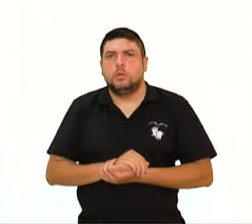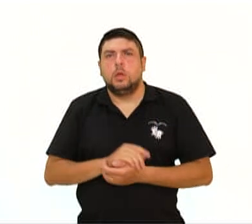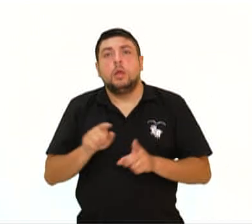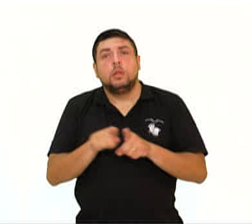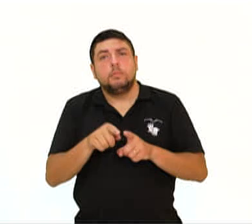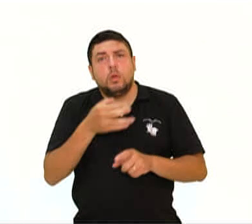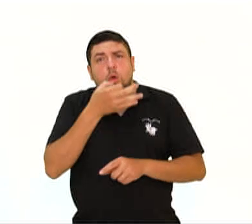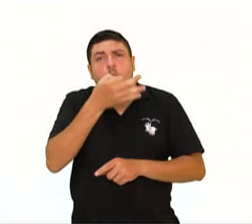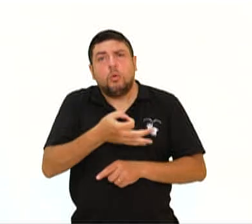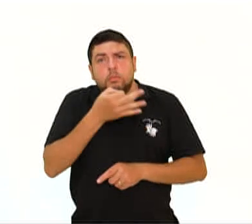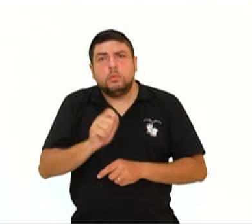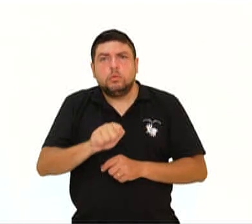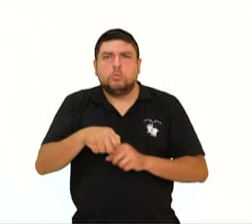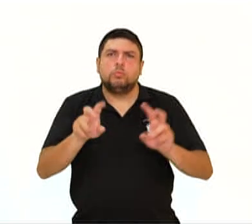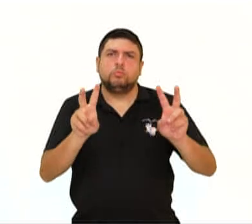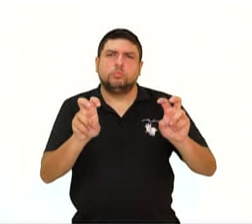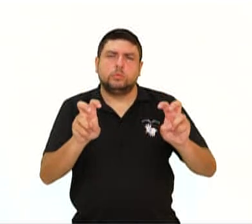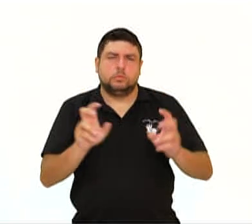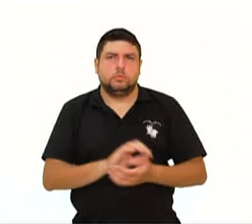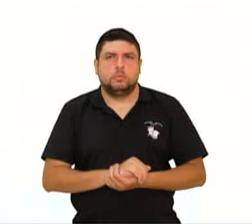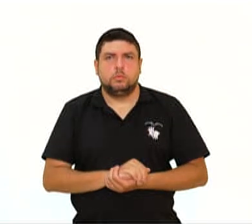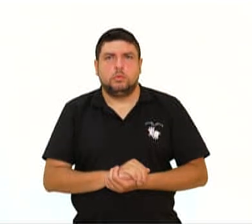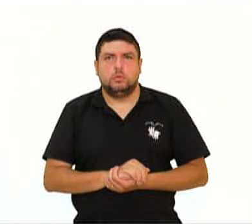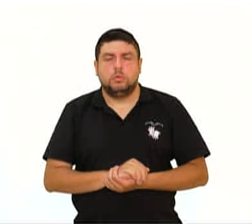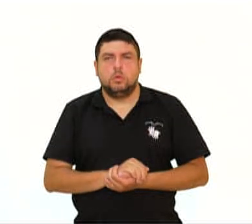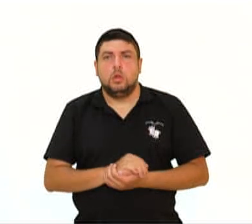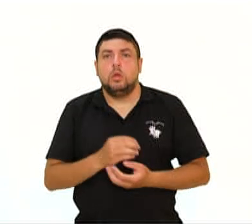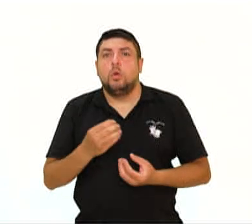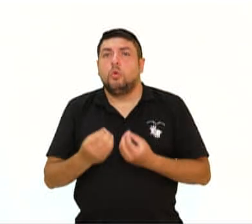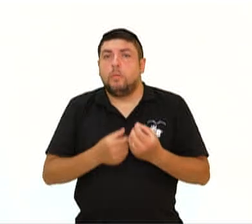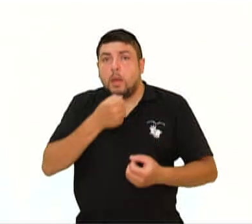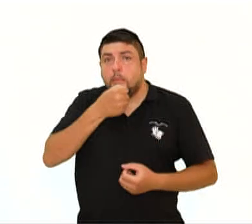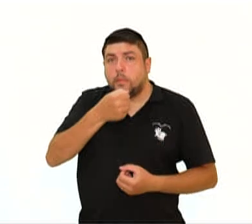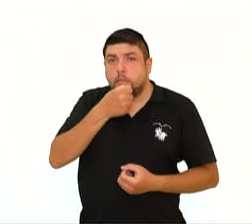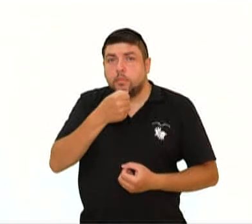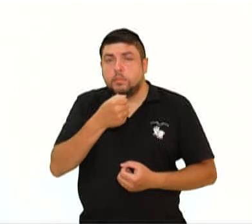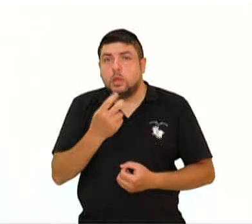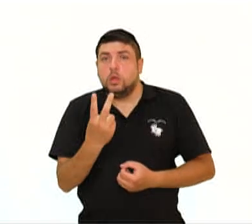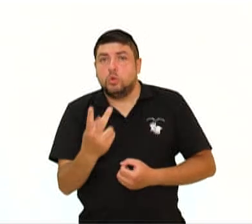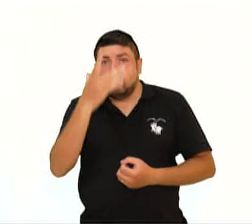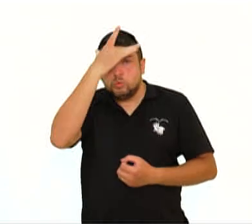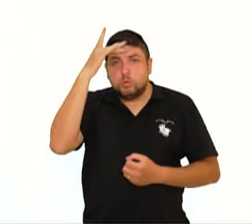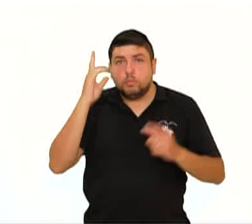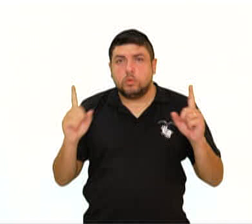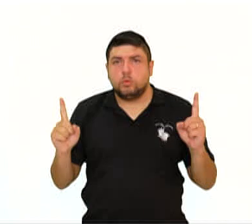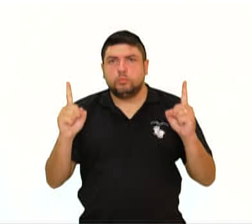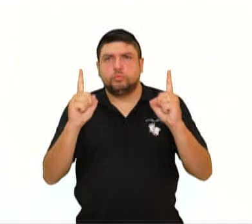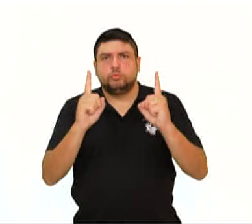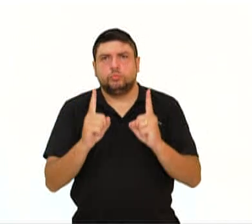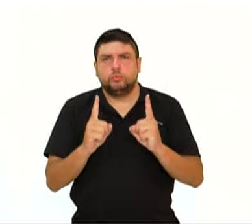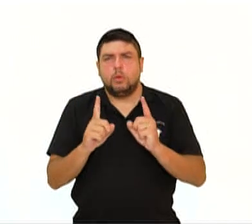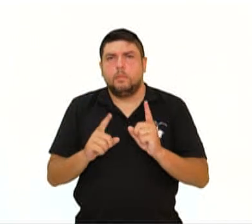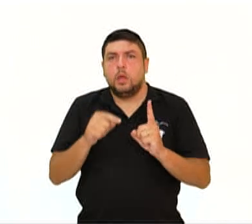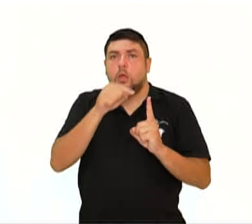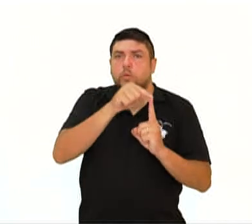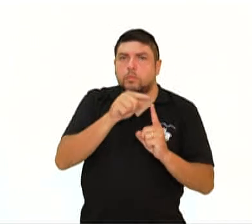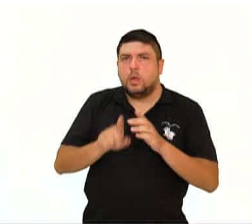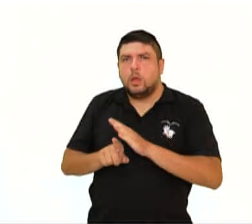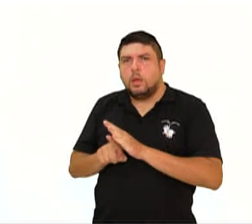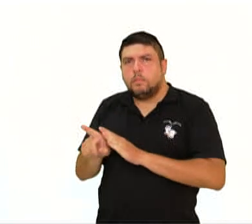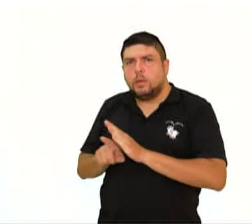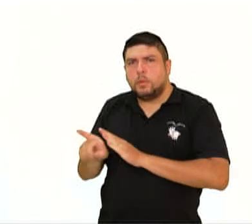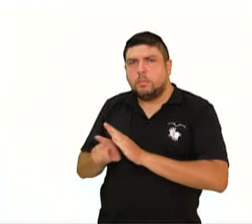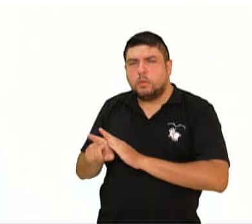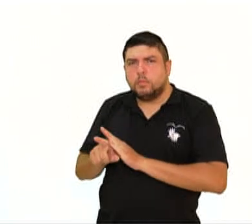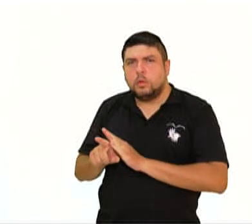assuntos. Na entrevista, duas pessoas se encontram para que uma delas faça perguntas, entrevistador,